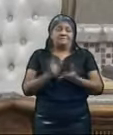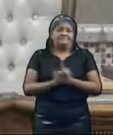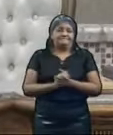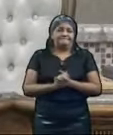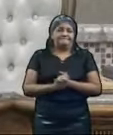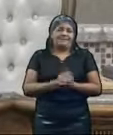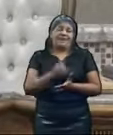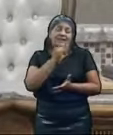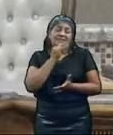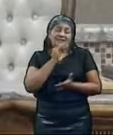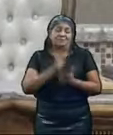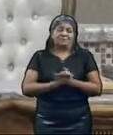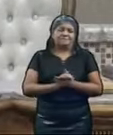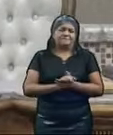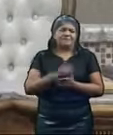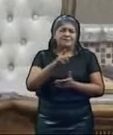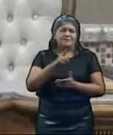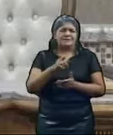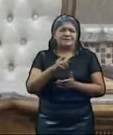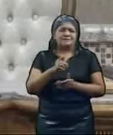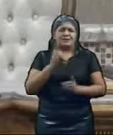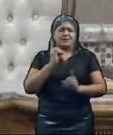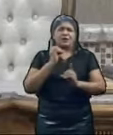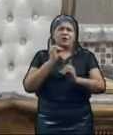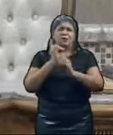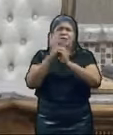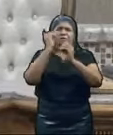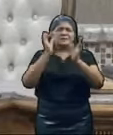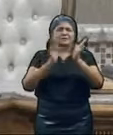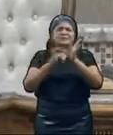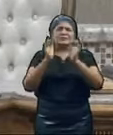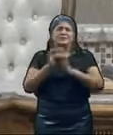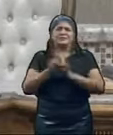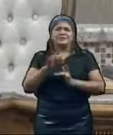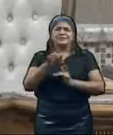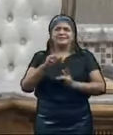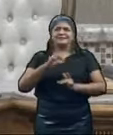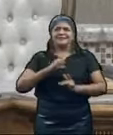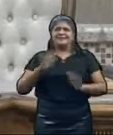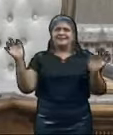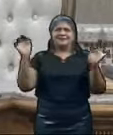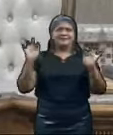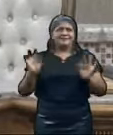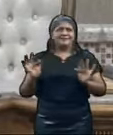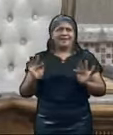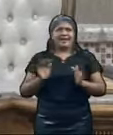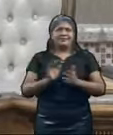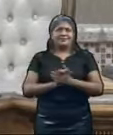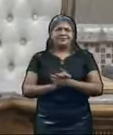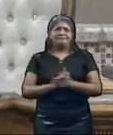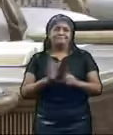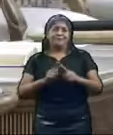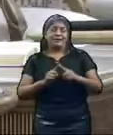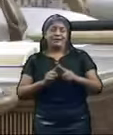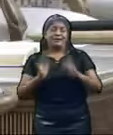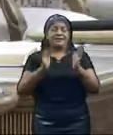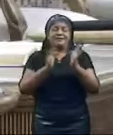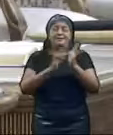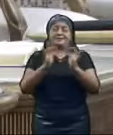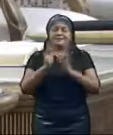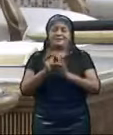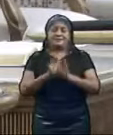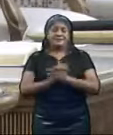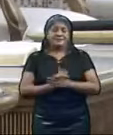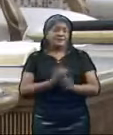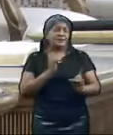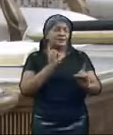aquele pensamento e Mateus explica melhor isto quando ele fala que os pobres de espírito